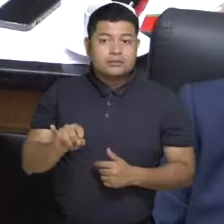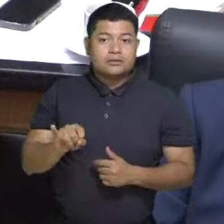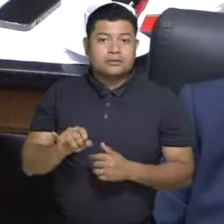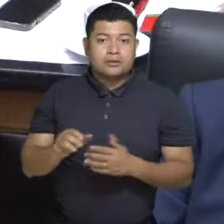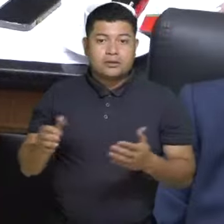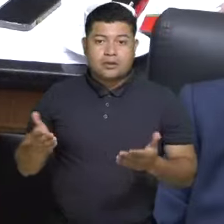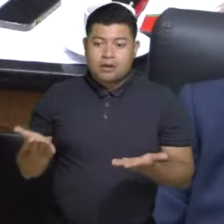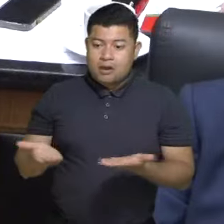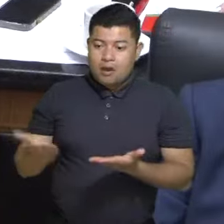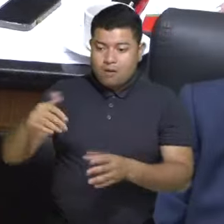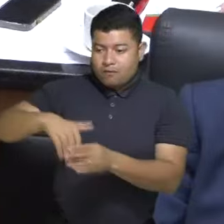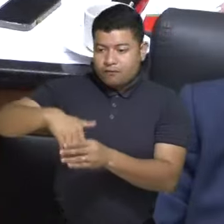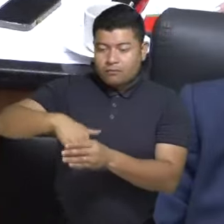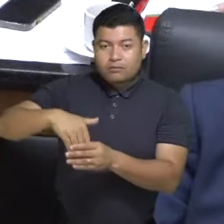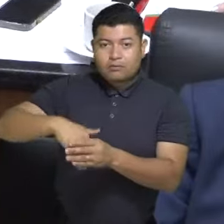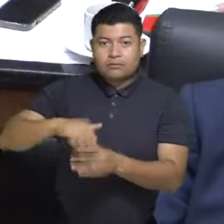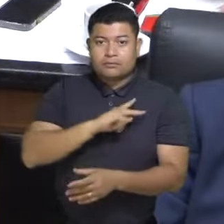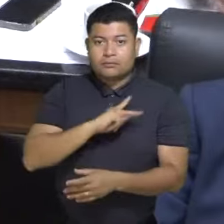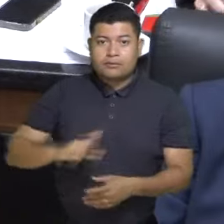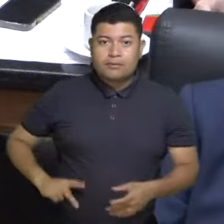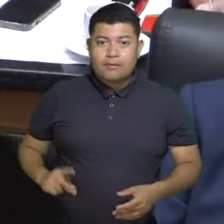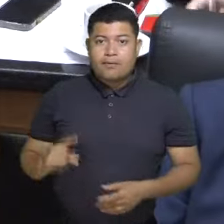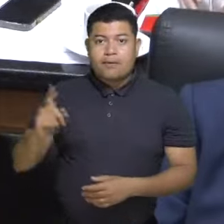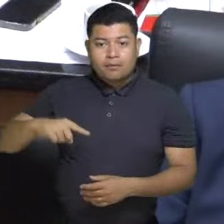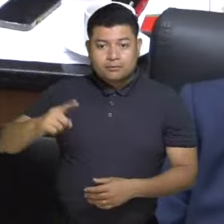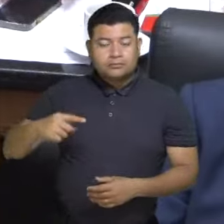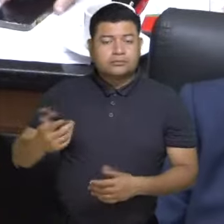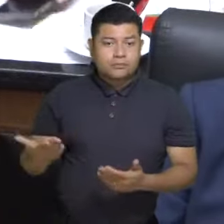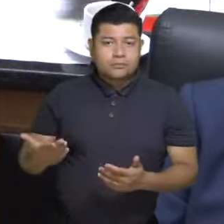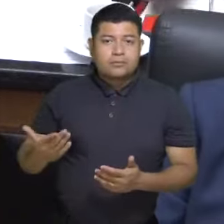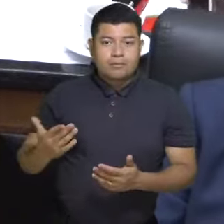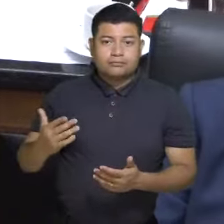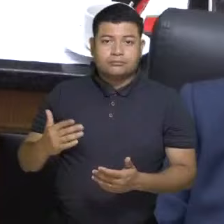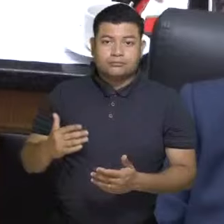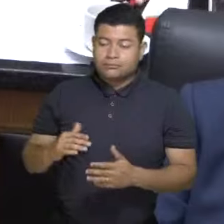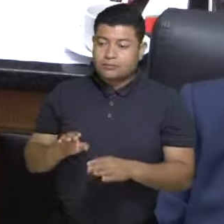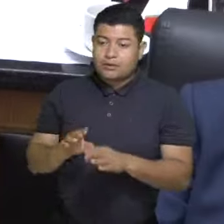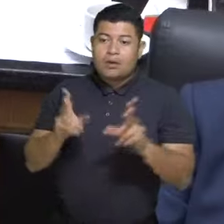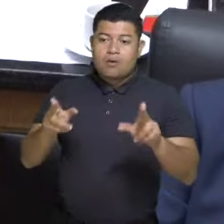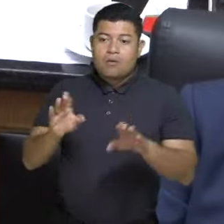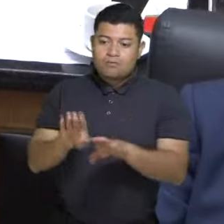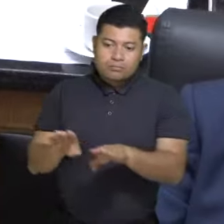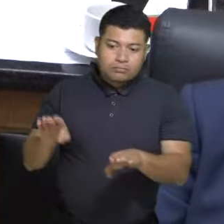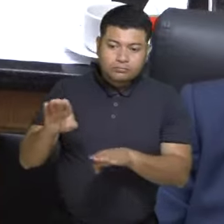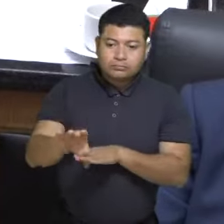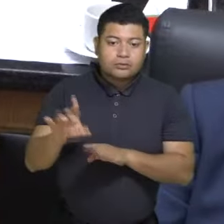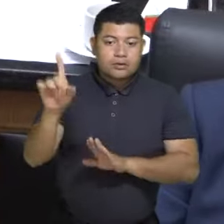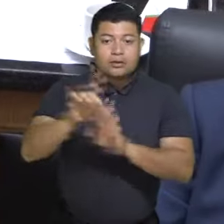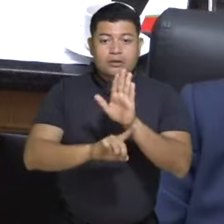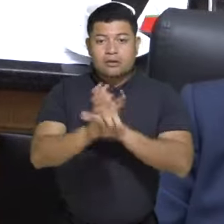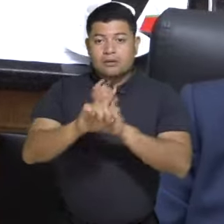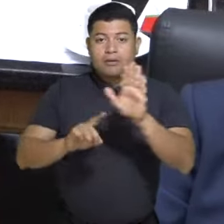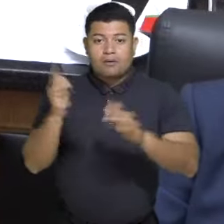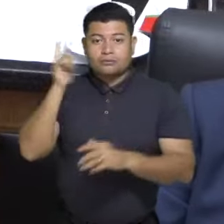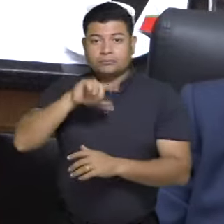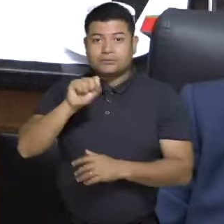governo, que é um primeiro passo, verdadeiramente, da revogação, se não tivesse